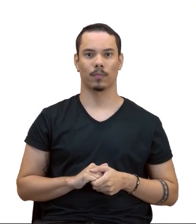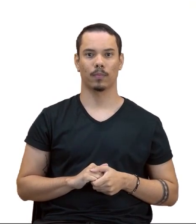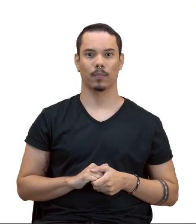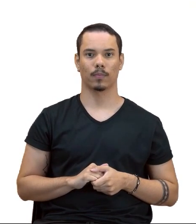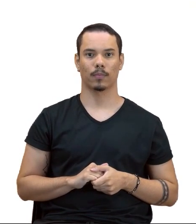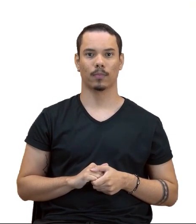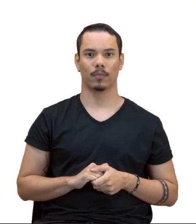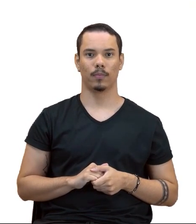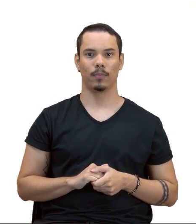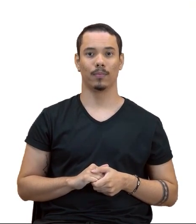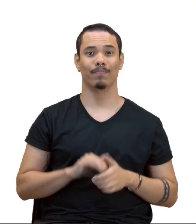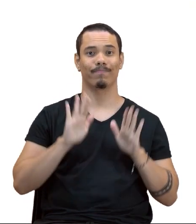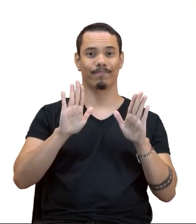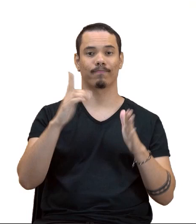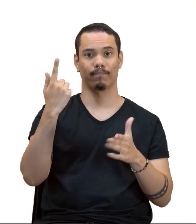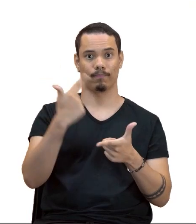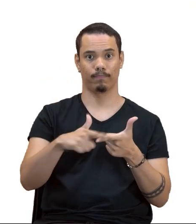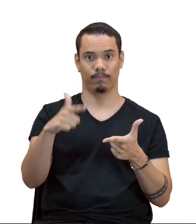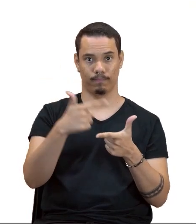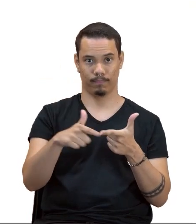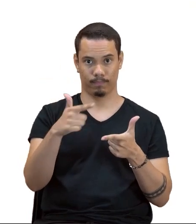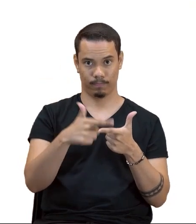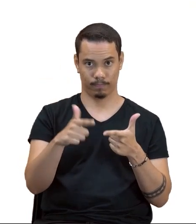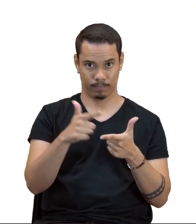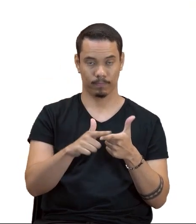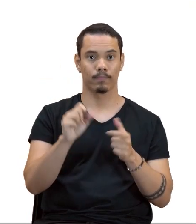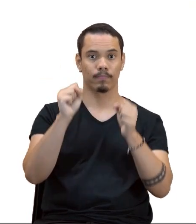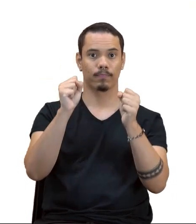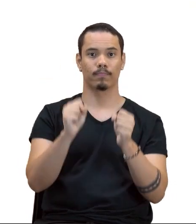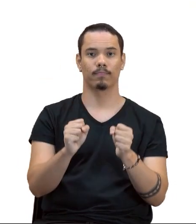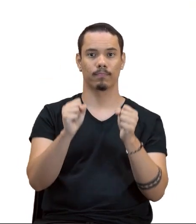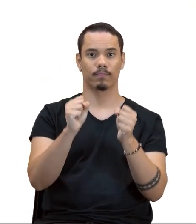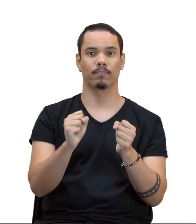Um dos problemas ambientais decorrentes